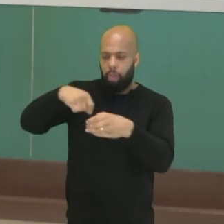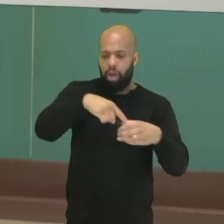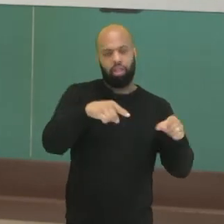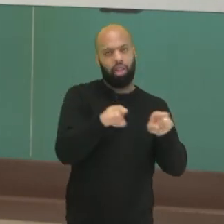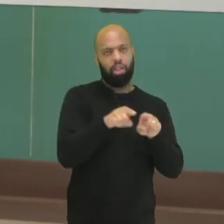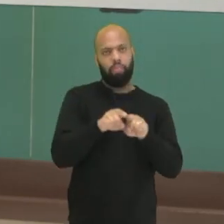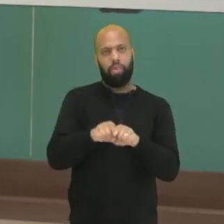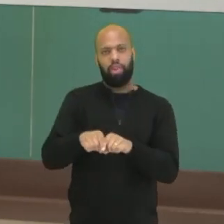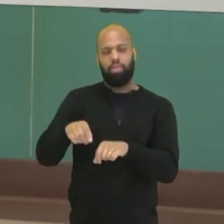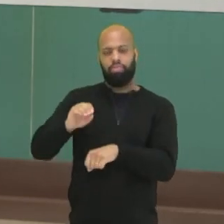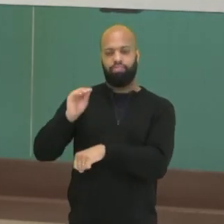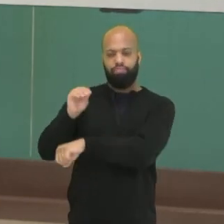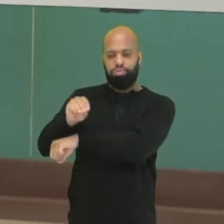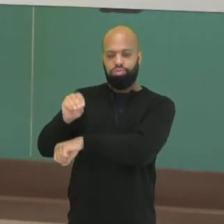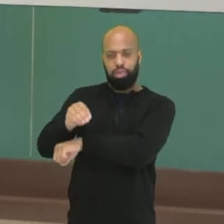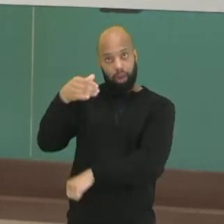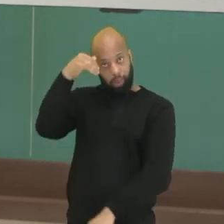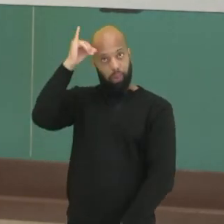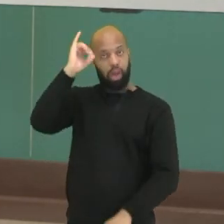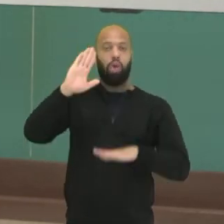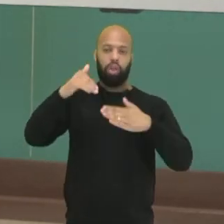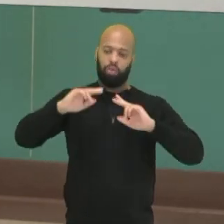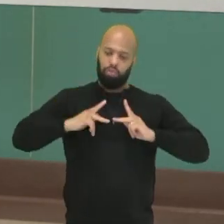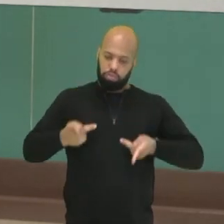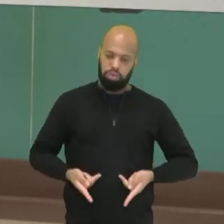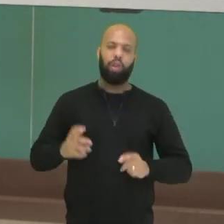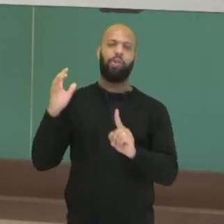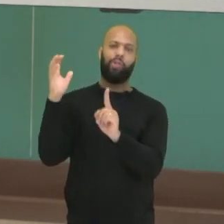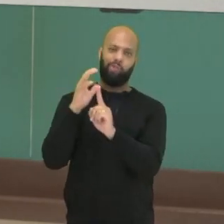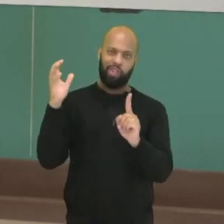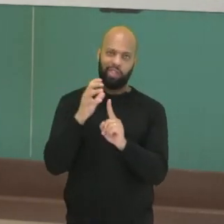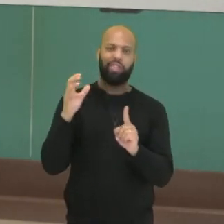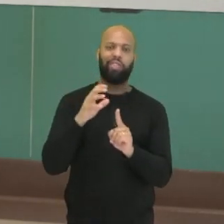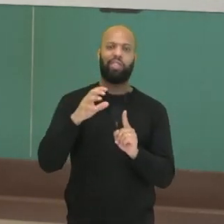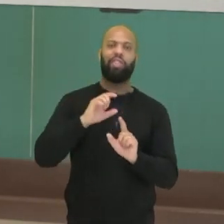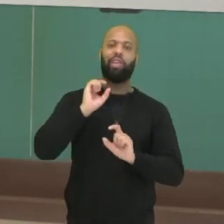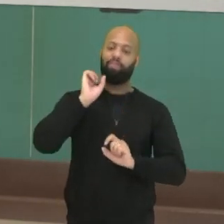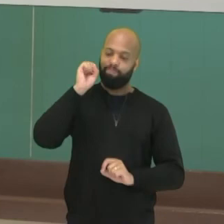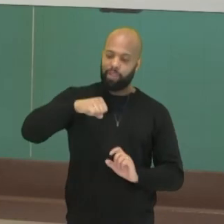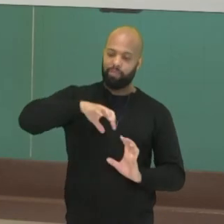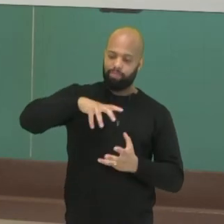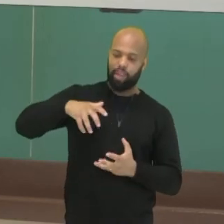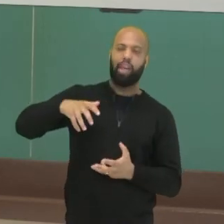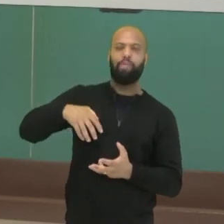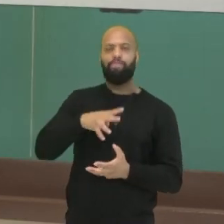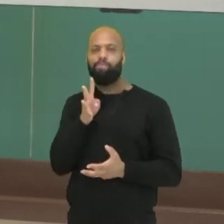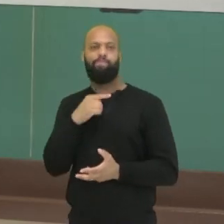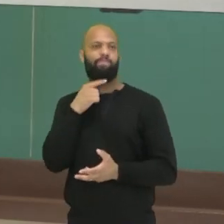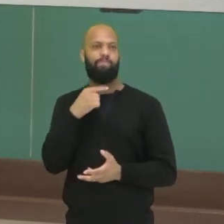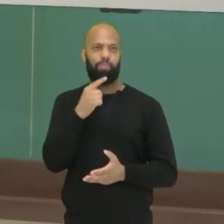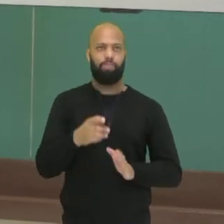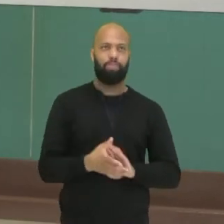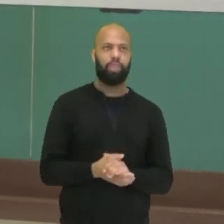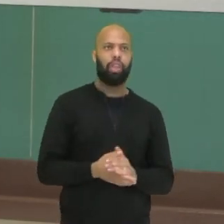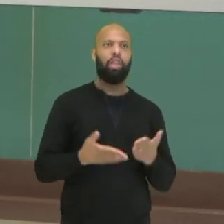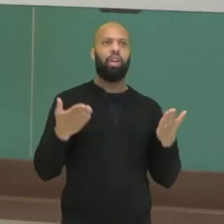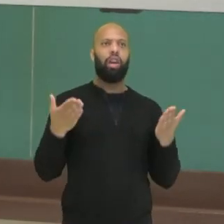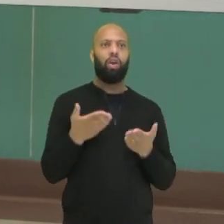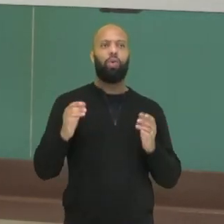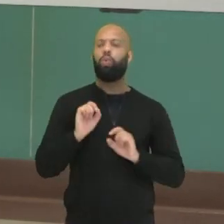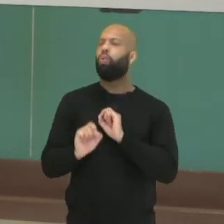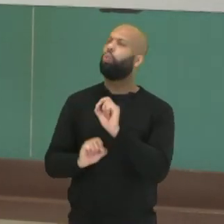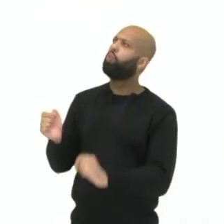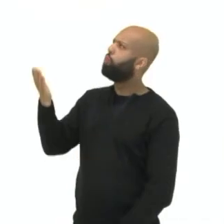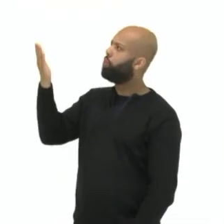está contribuindo sim com o aquecimento global. Né? Fica bem destacado isso aqui. Gente, então assim, a nível de efeito estufa,